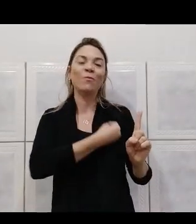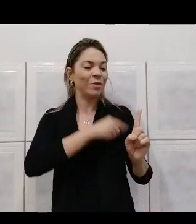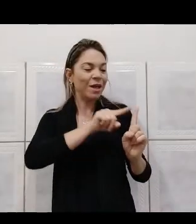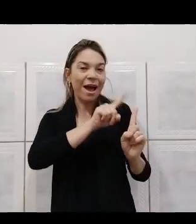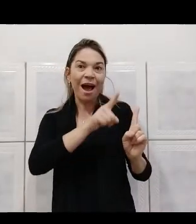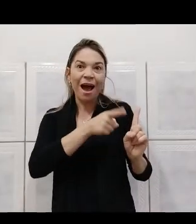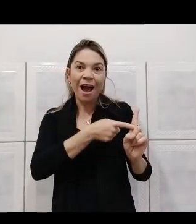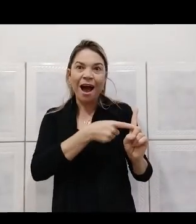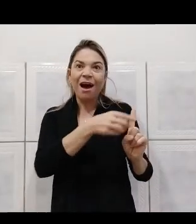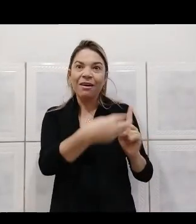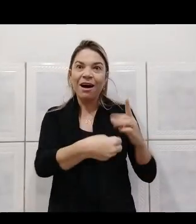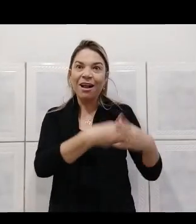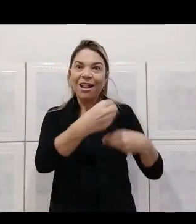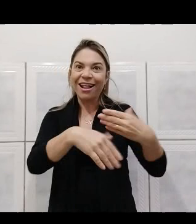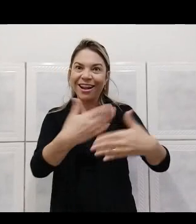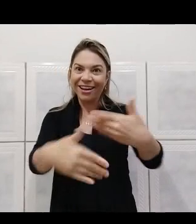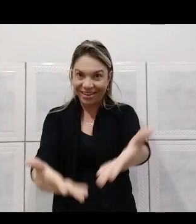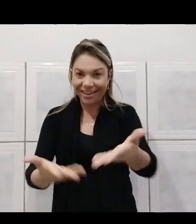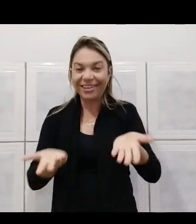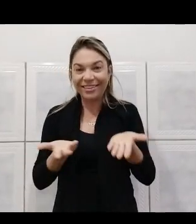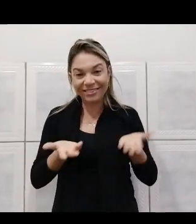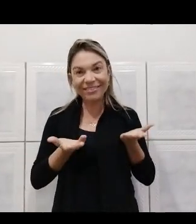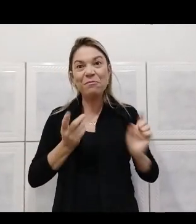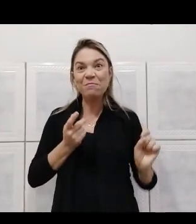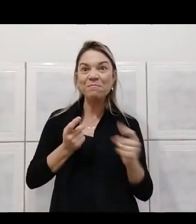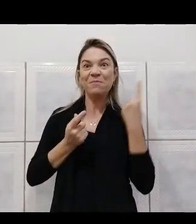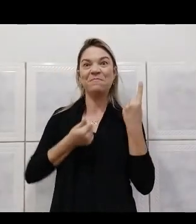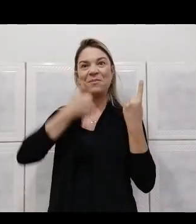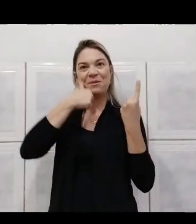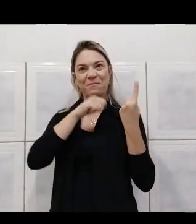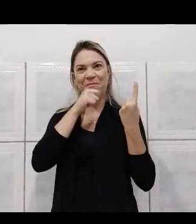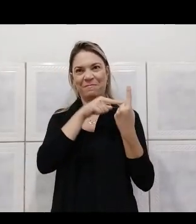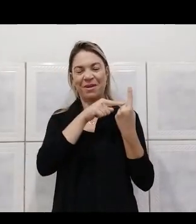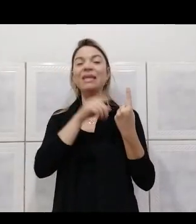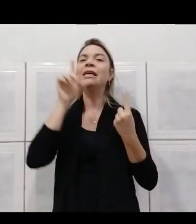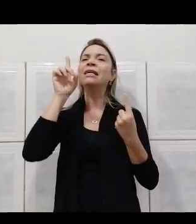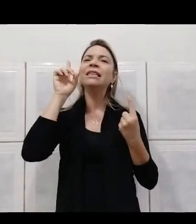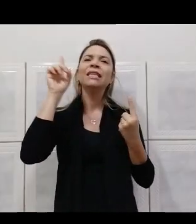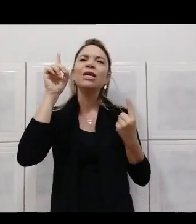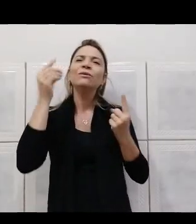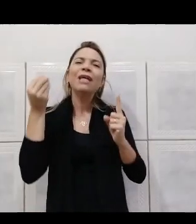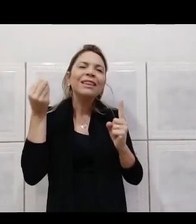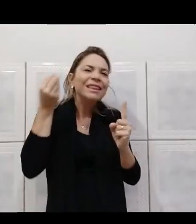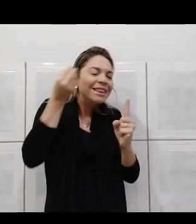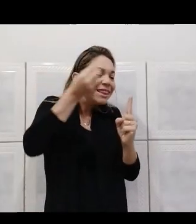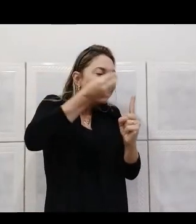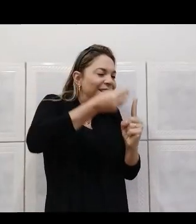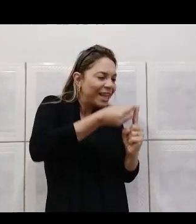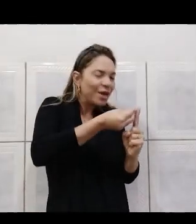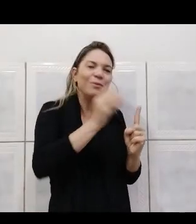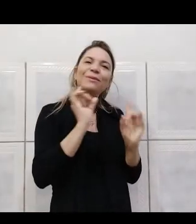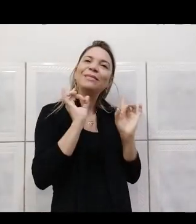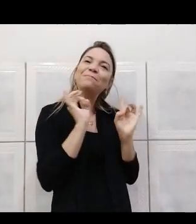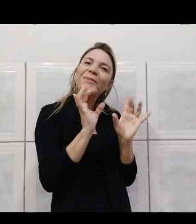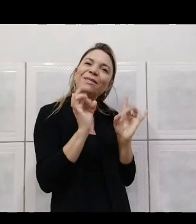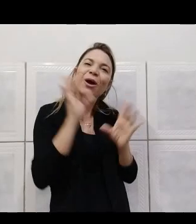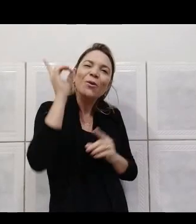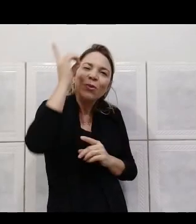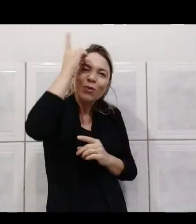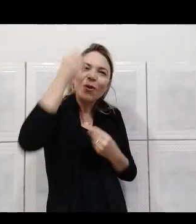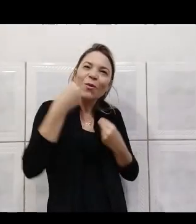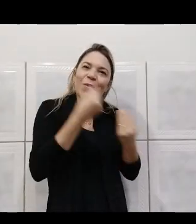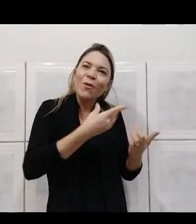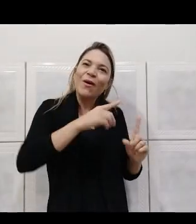pelo Senhor chamada a ser mãe, e mãe de muitos filhos. Nós compreendemos que assim